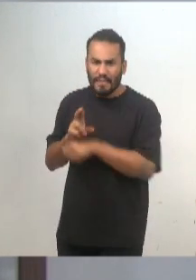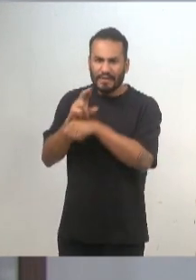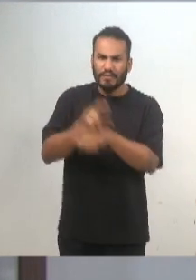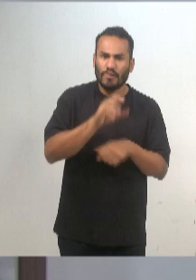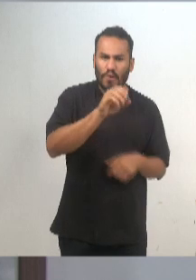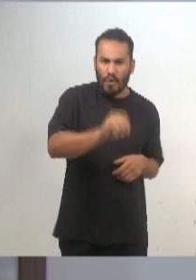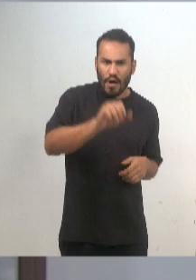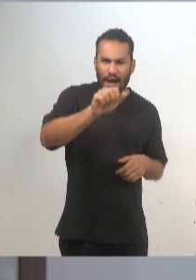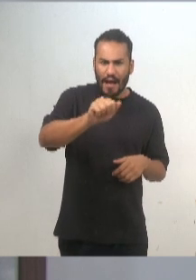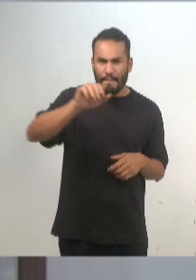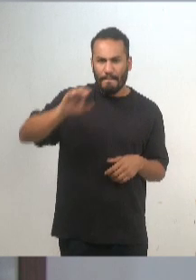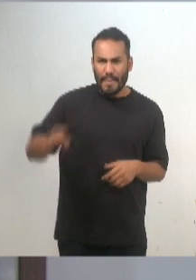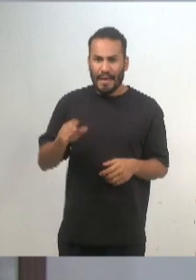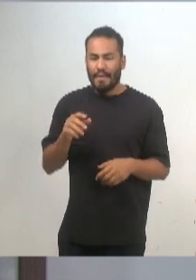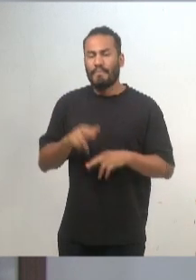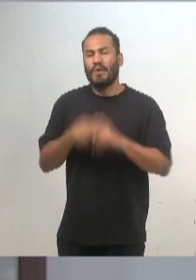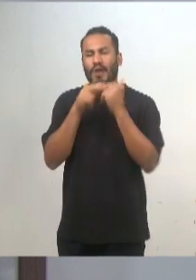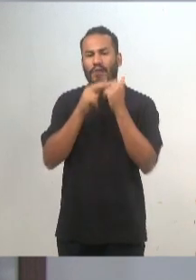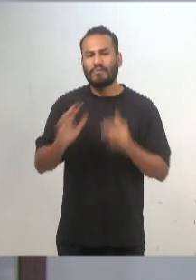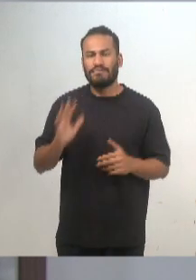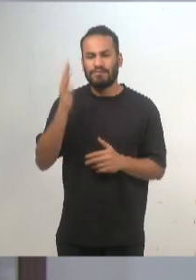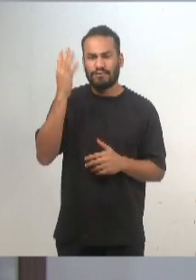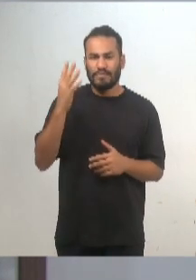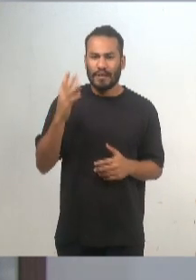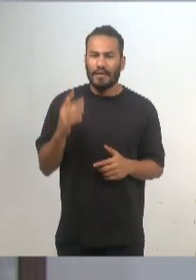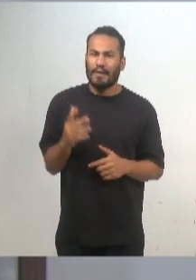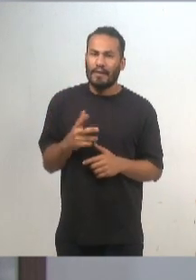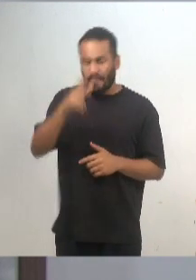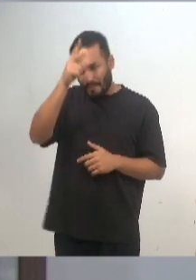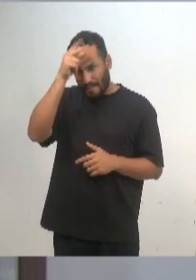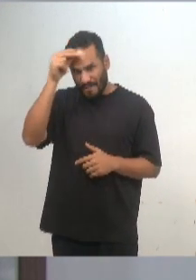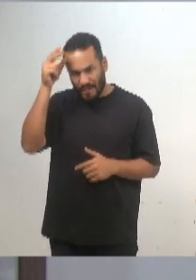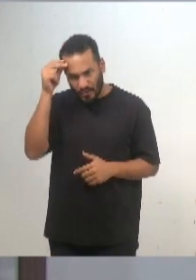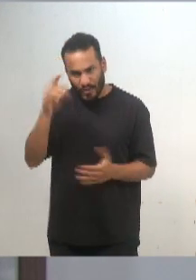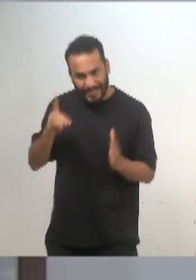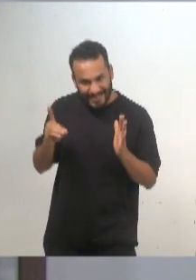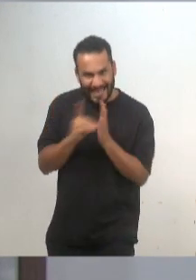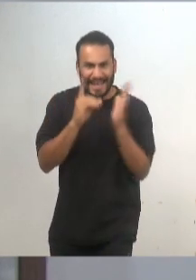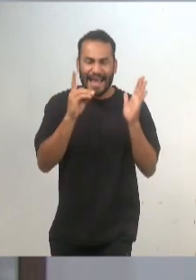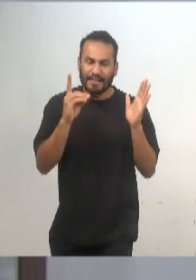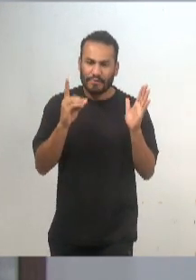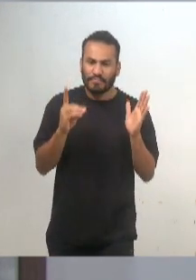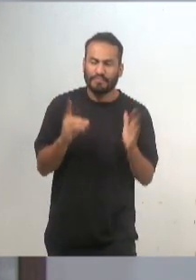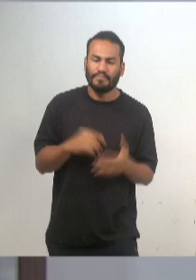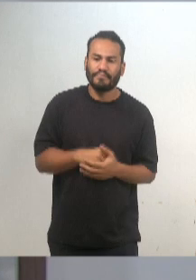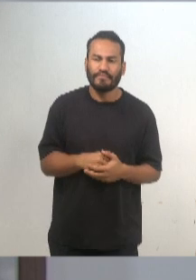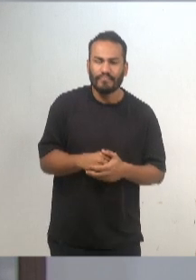da OAB, mesmo que porventura o Poder Executivo aplique um decreto, vereador professor